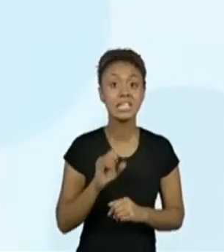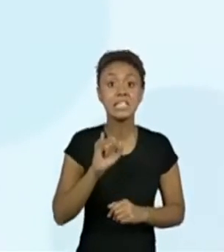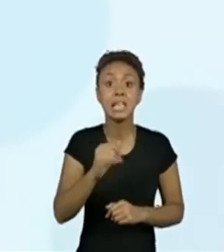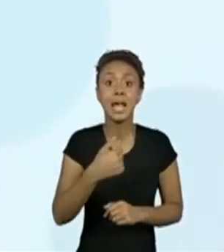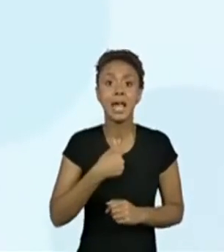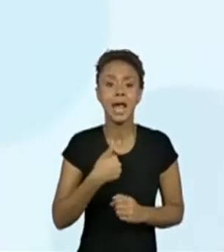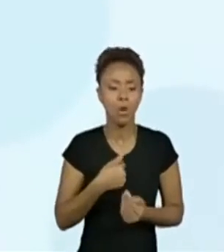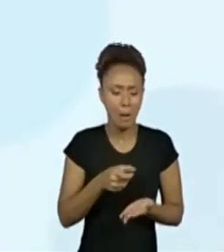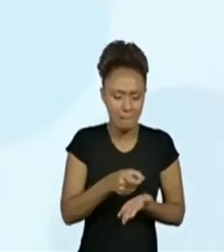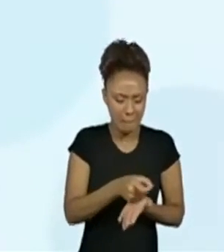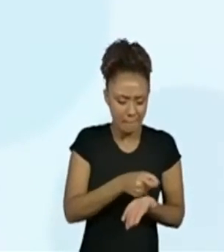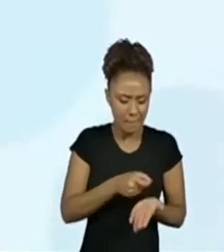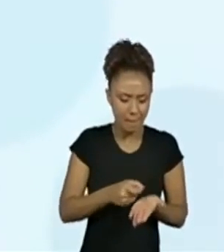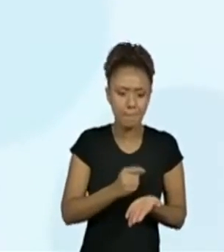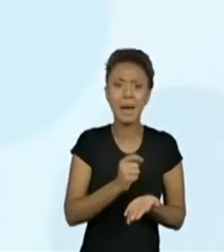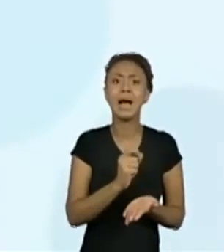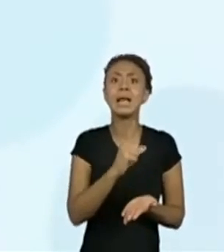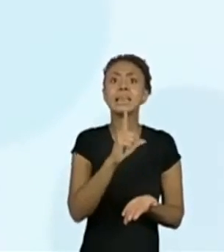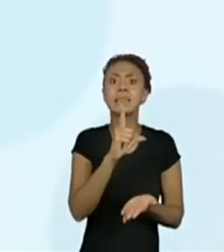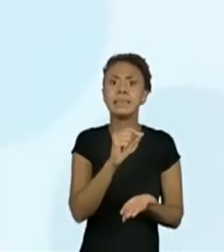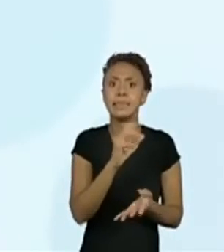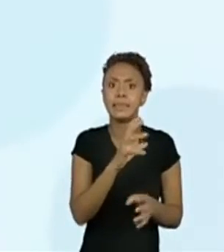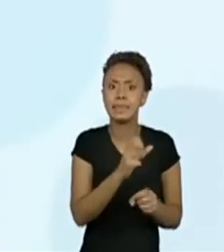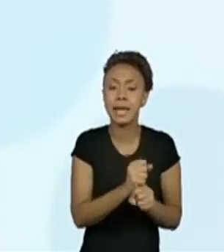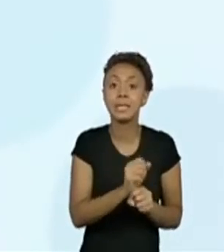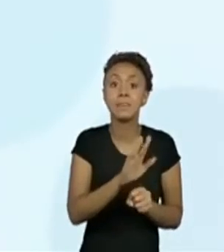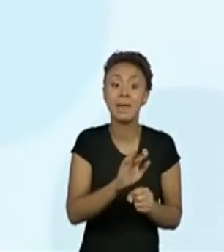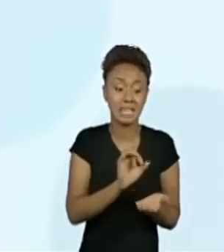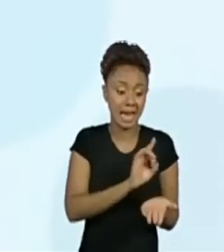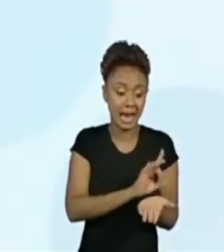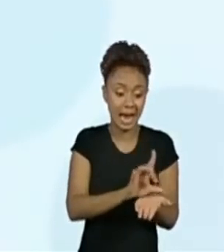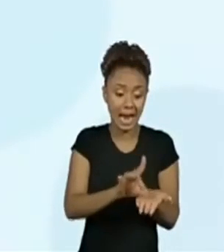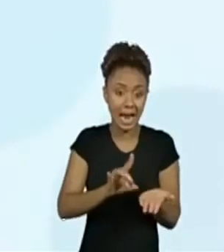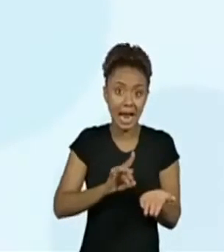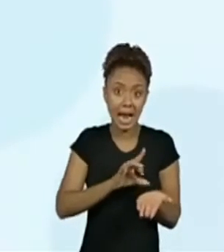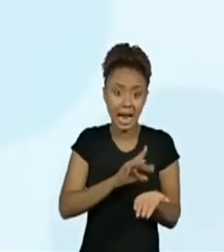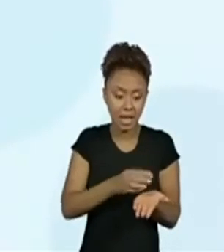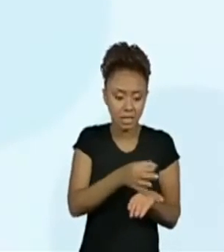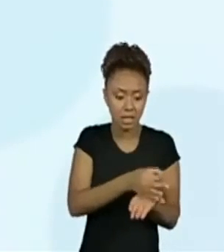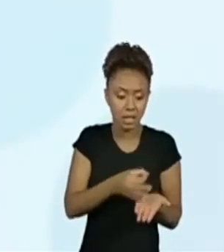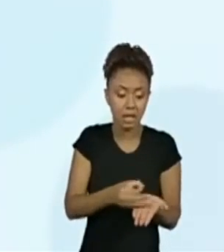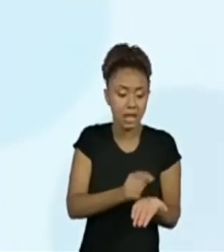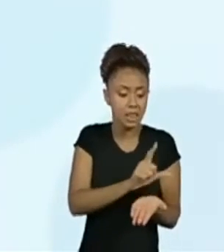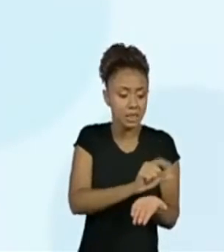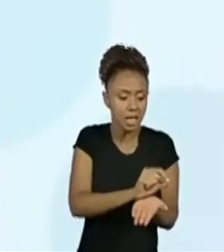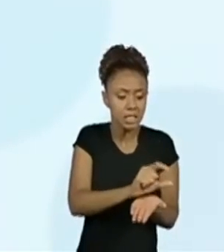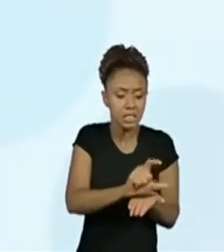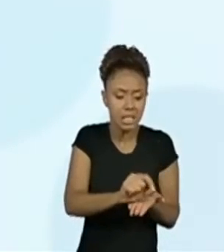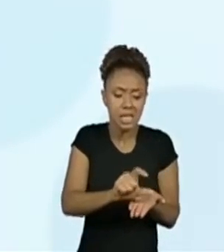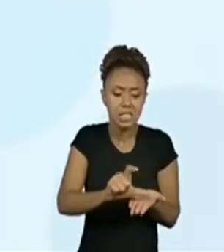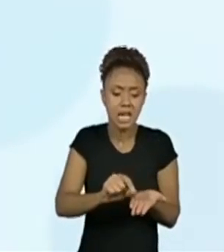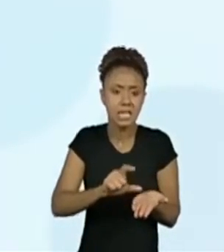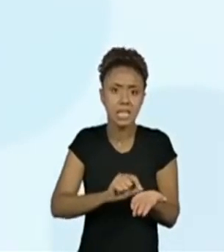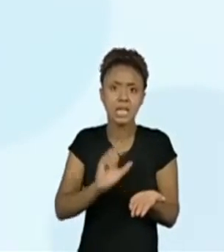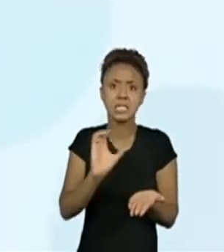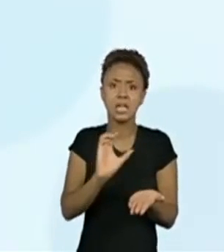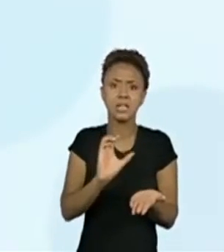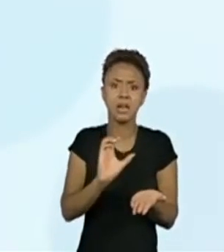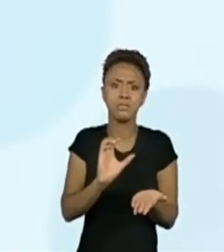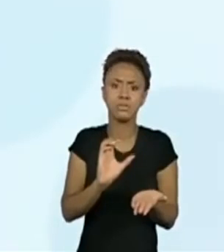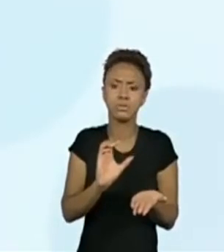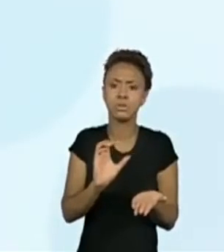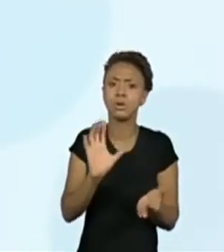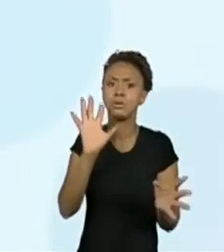moedas, será que é o mesmo de eu ter uma moedinha só de um real? E aí, professora, será que eu estou certa? Você está